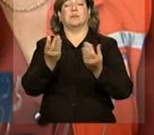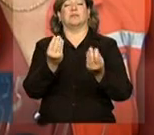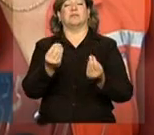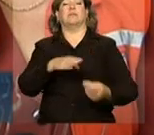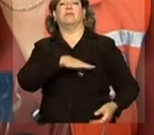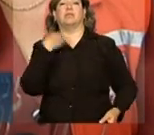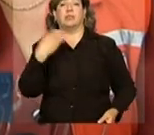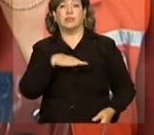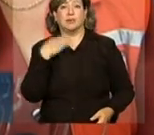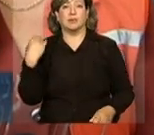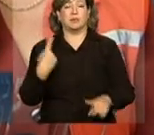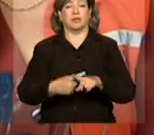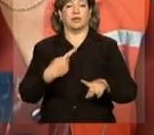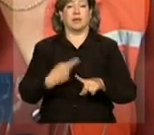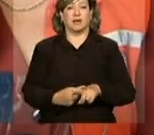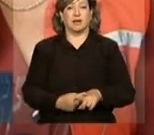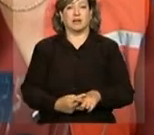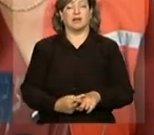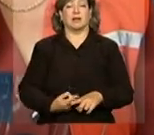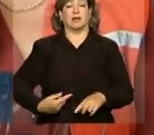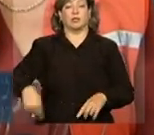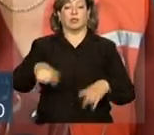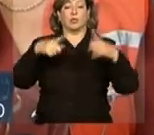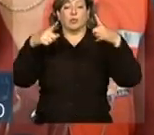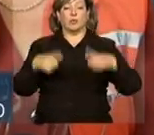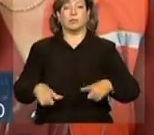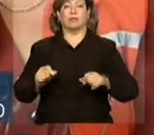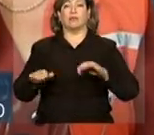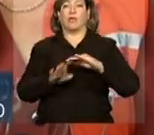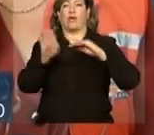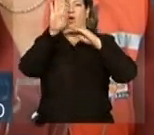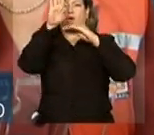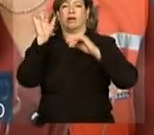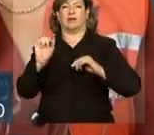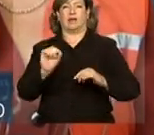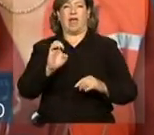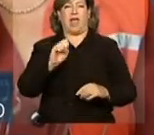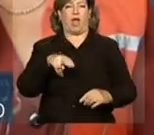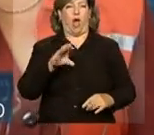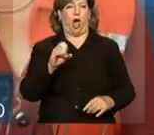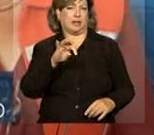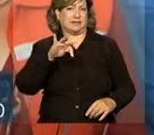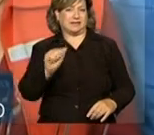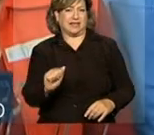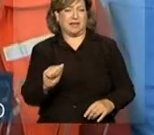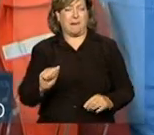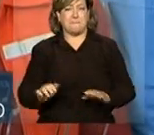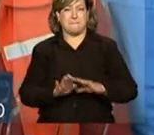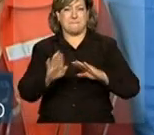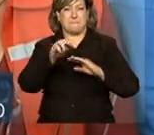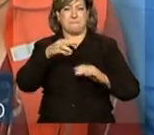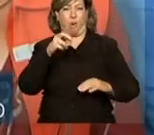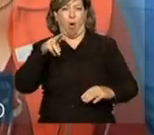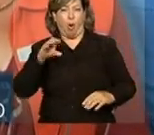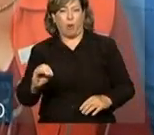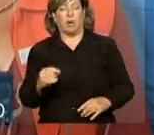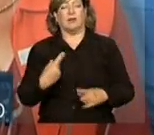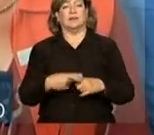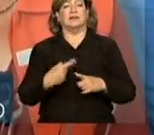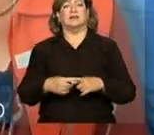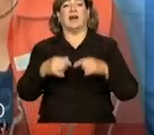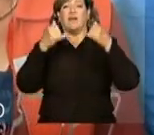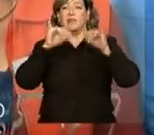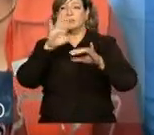Infelizmente, boa parte delas é em área de encosta. Então, todo esse trabalho de esclarecimento, de retirada das